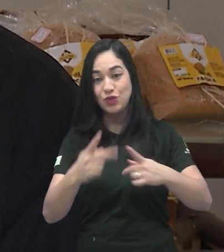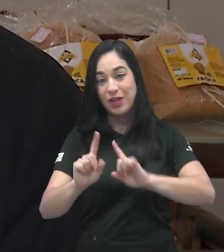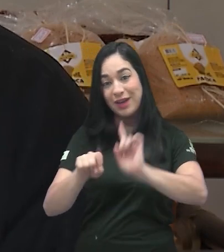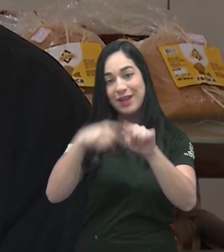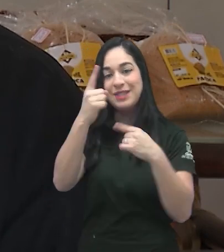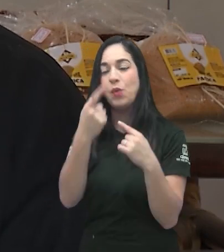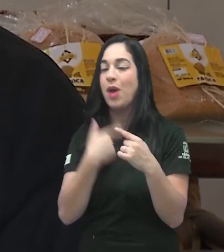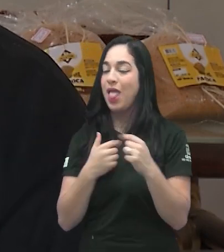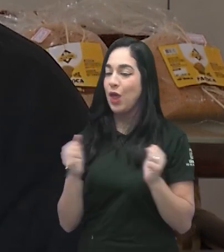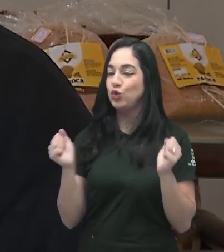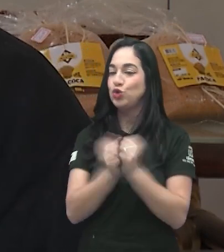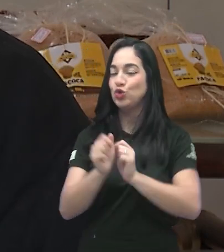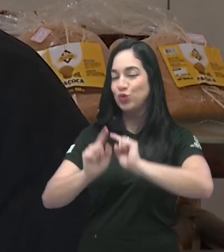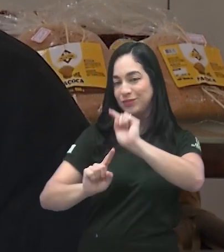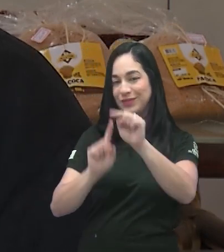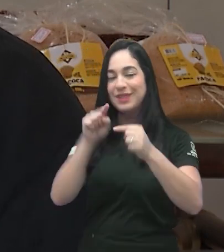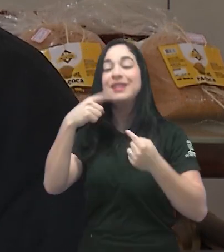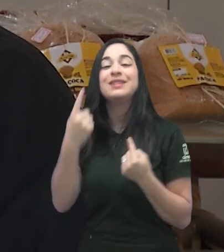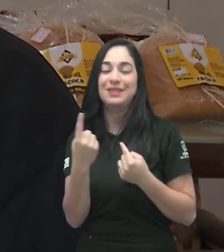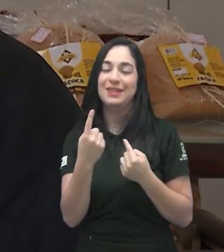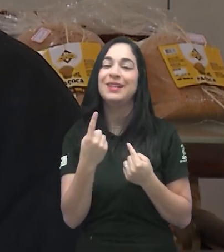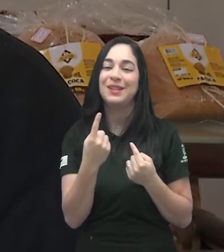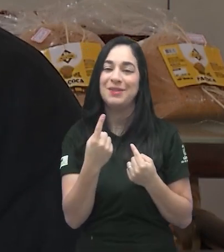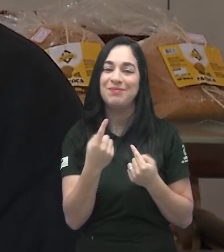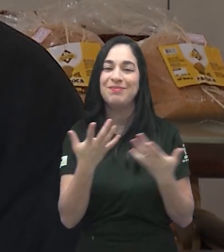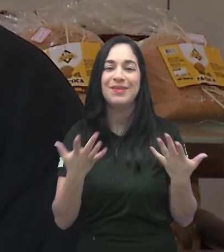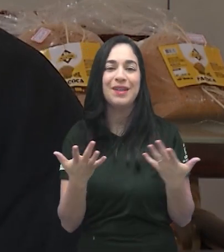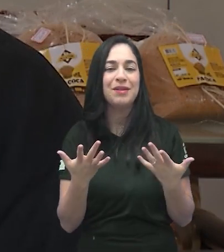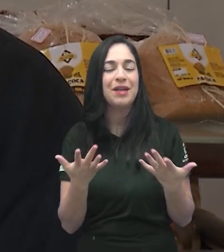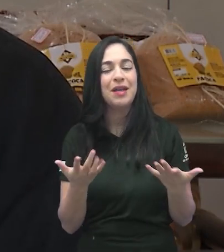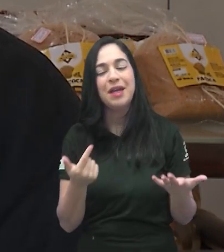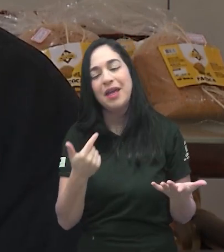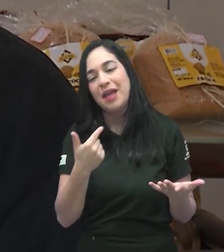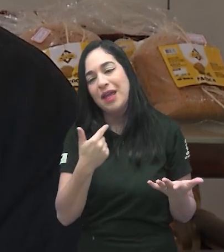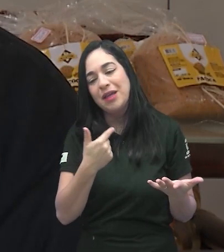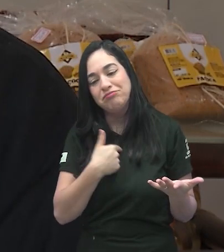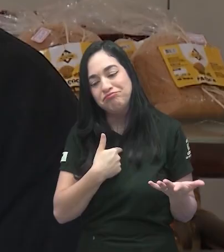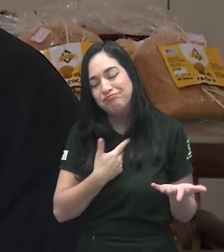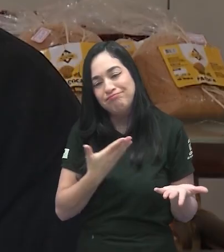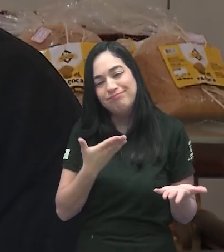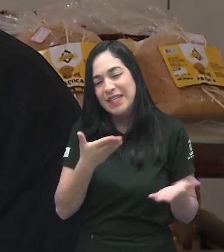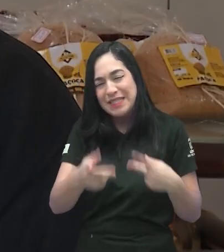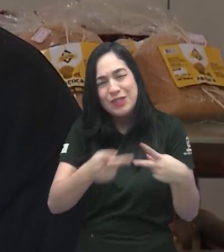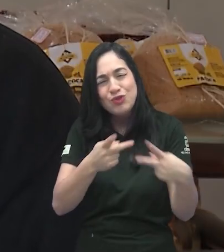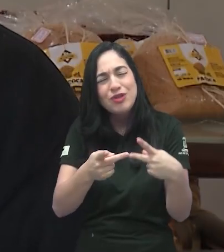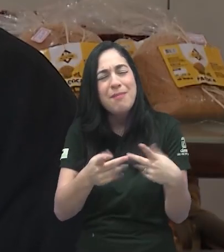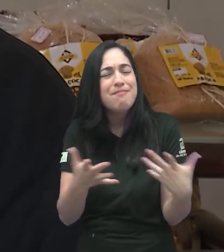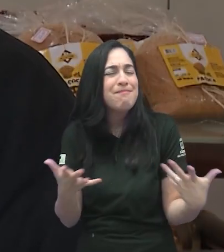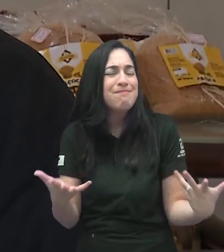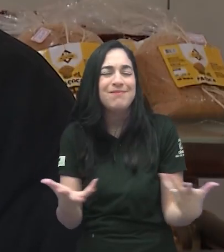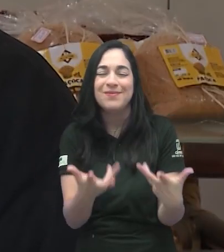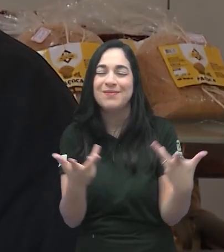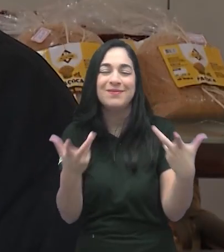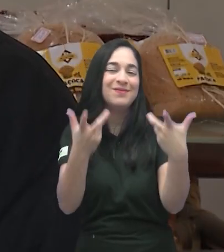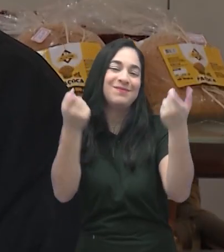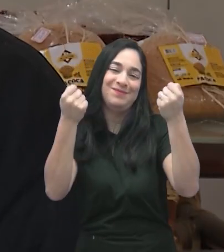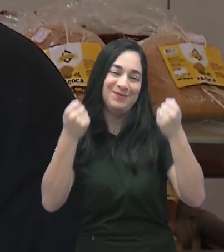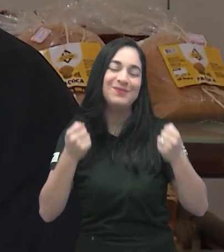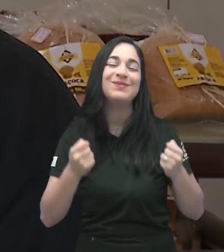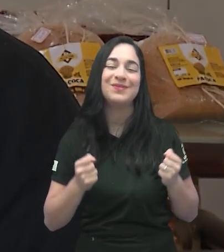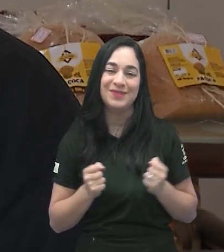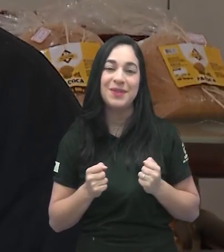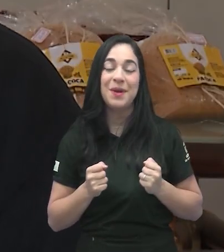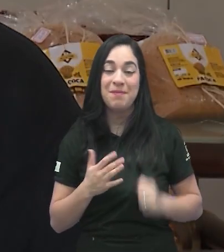Eu cresci junto com São José. Para mim, eu não tenho nem palavras. Para mim, São José é tudo de bom,